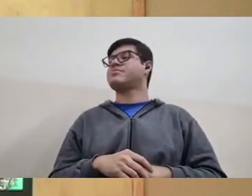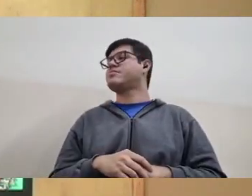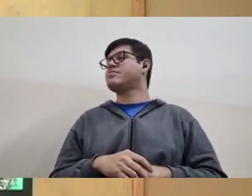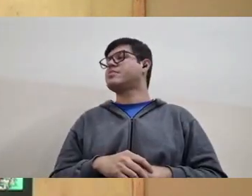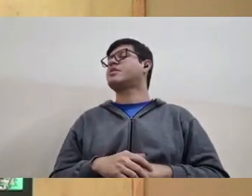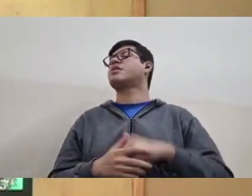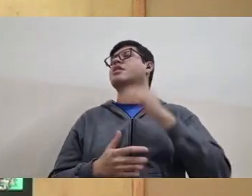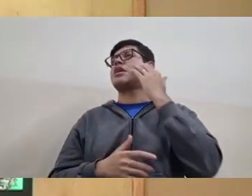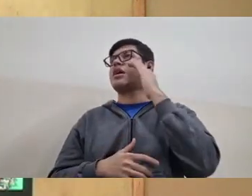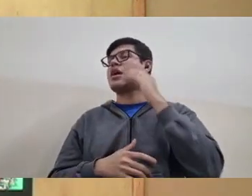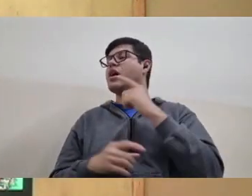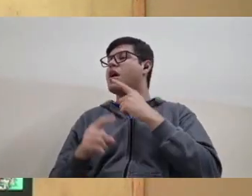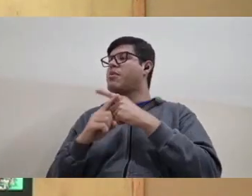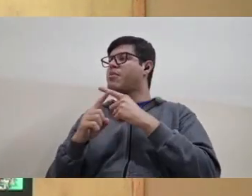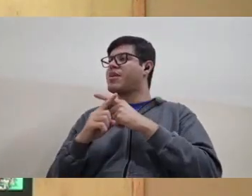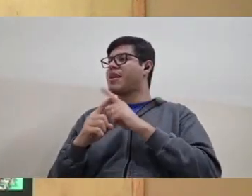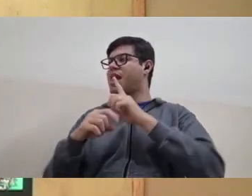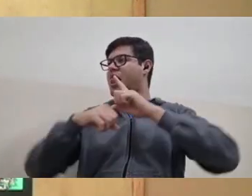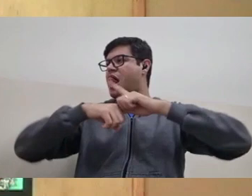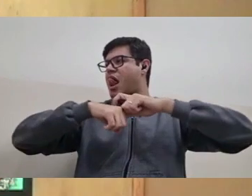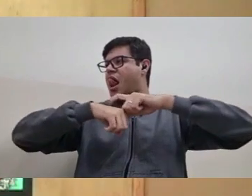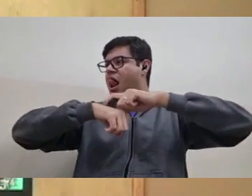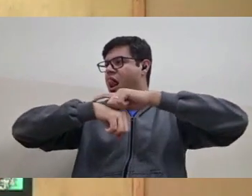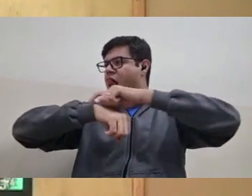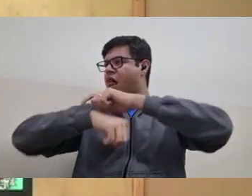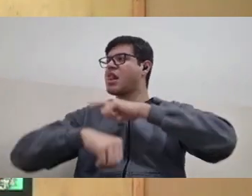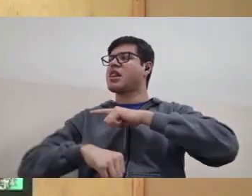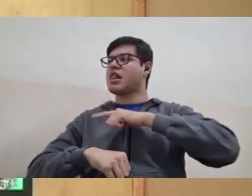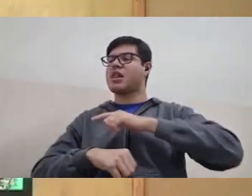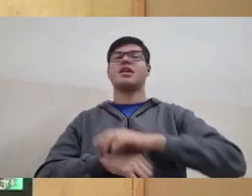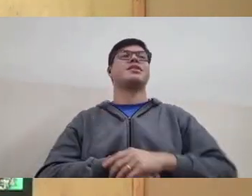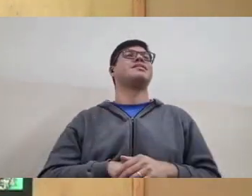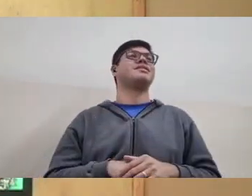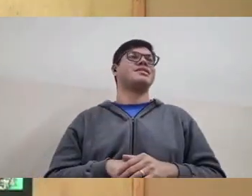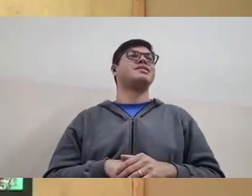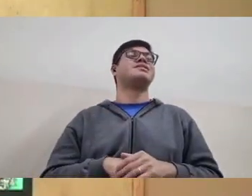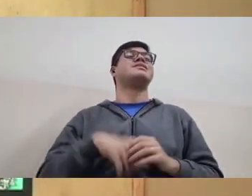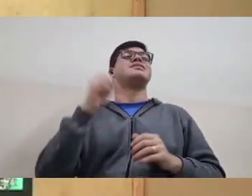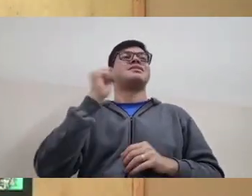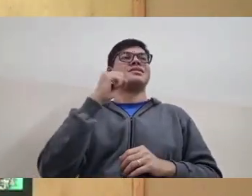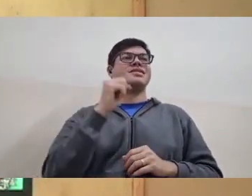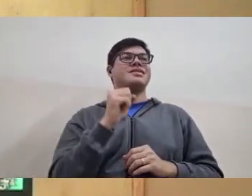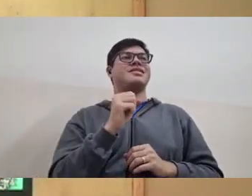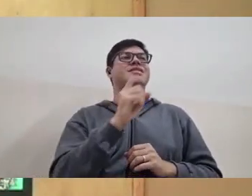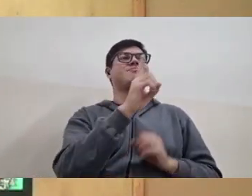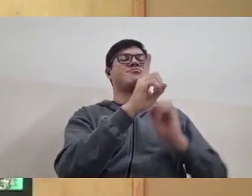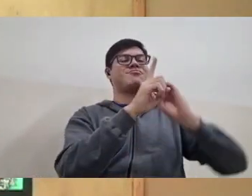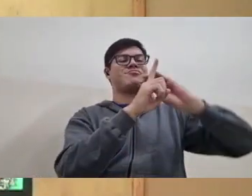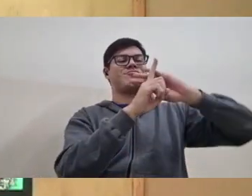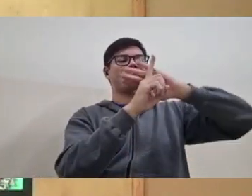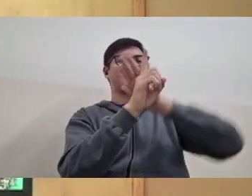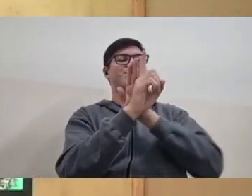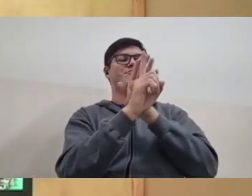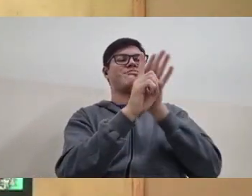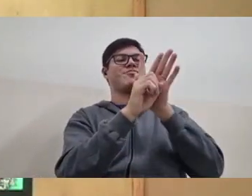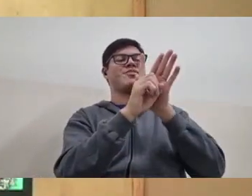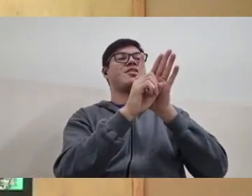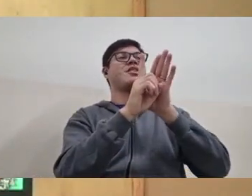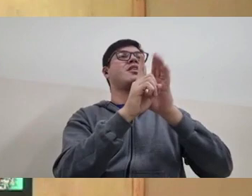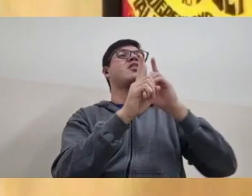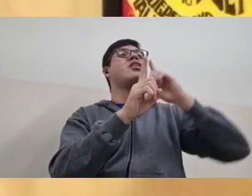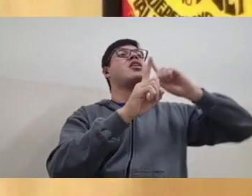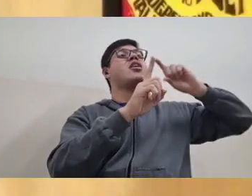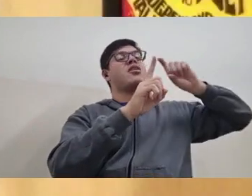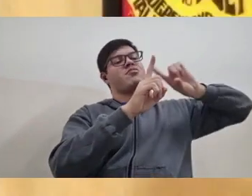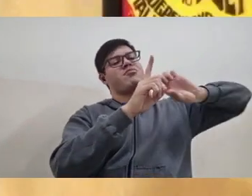coqueiro porque dá aquela lagarta, né? Isso, a lagarta que come A folha. Mas ela também dá